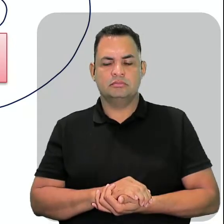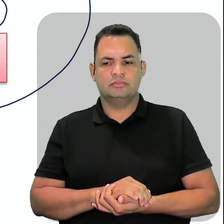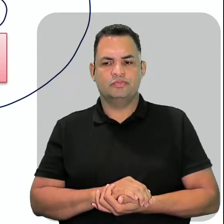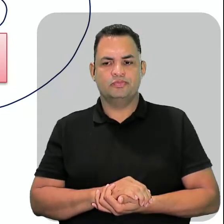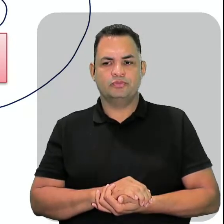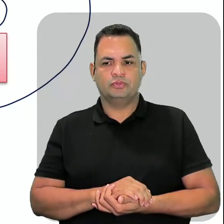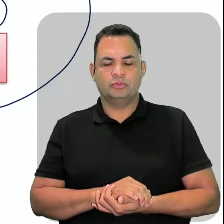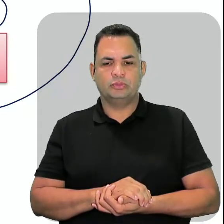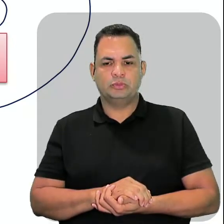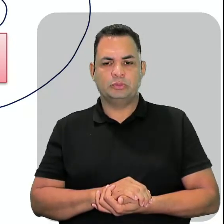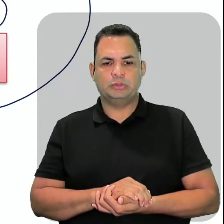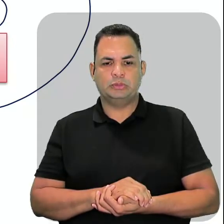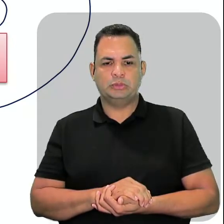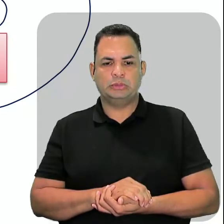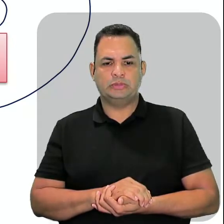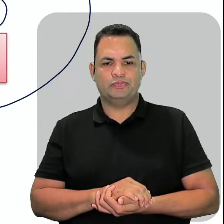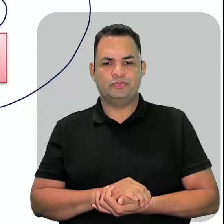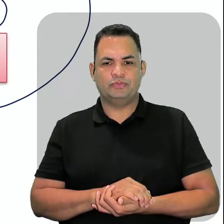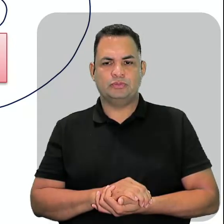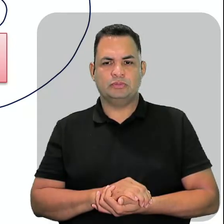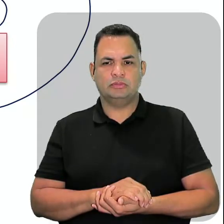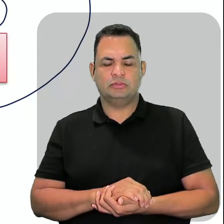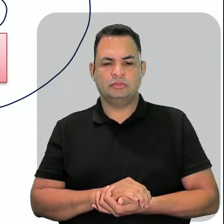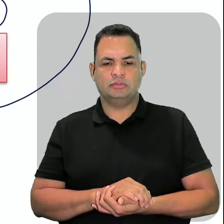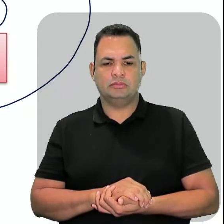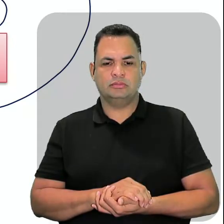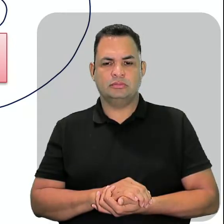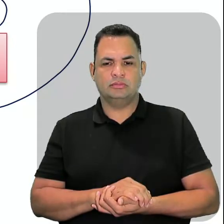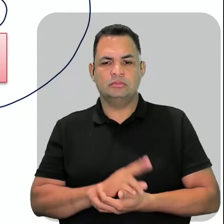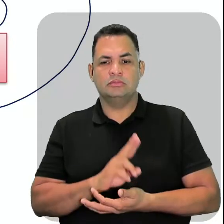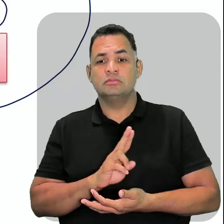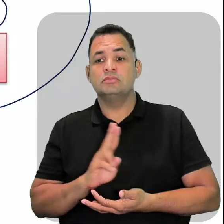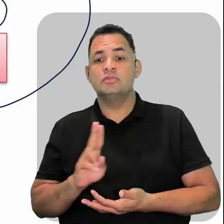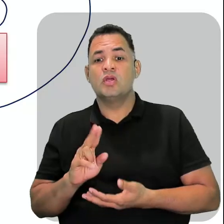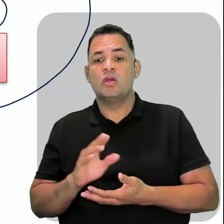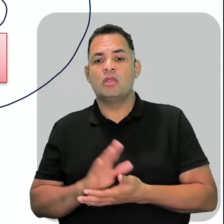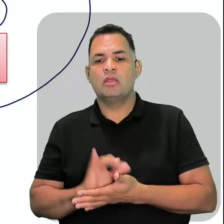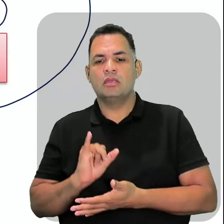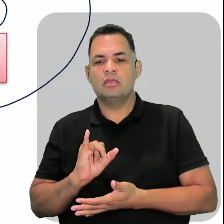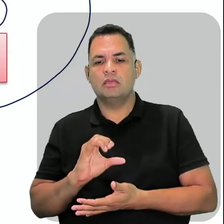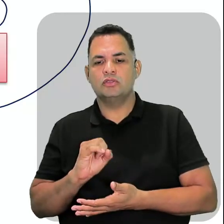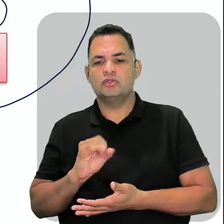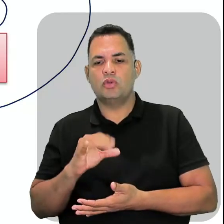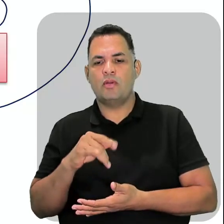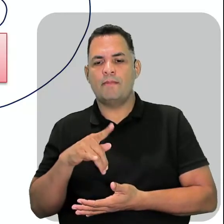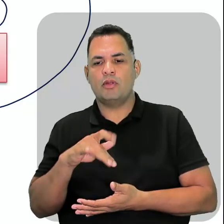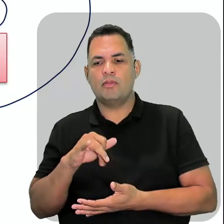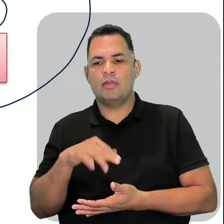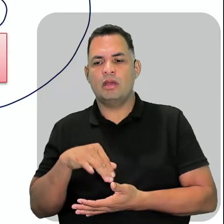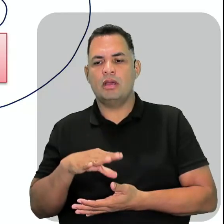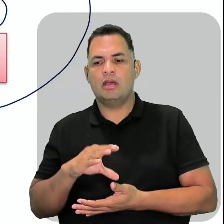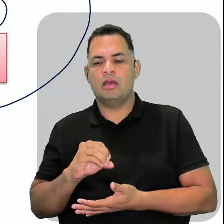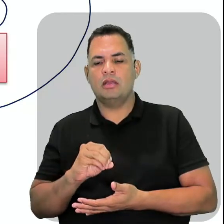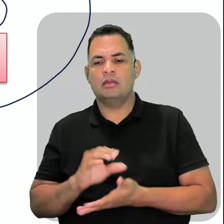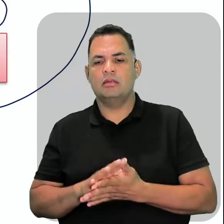mesma representação. Isso daqui nós chamamos de isopropano porque